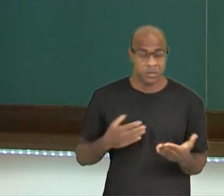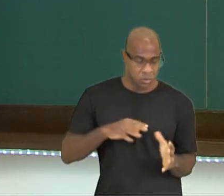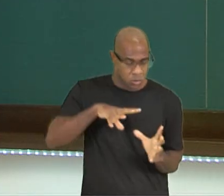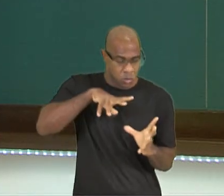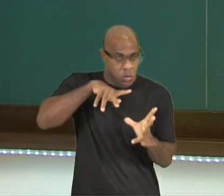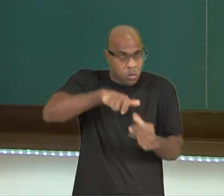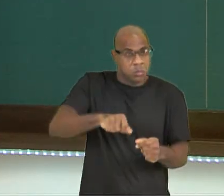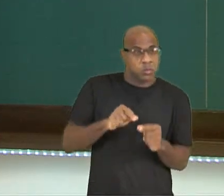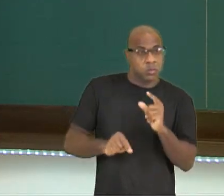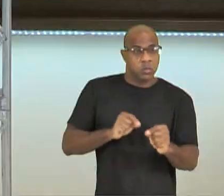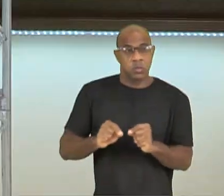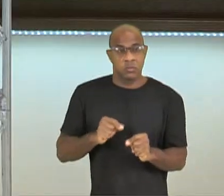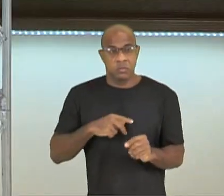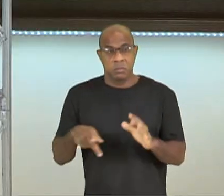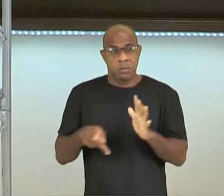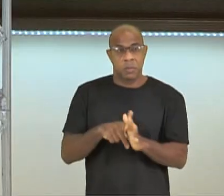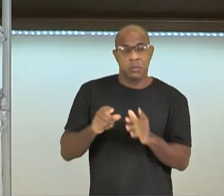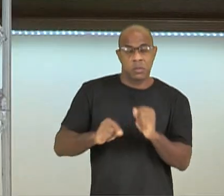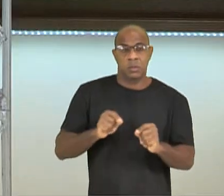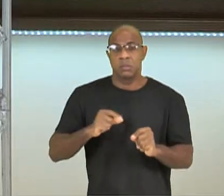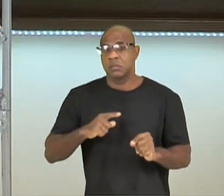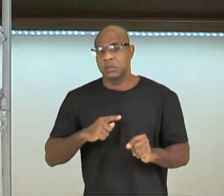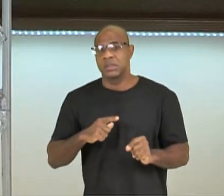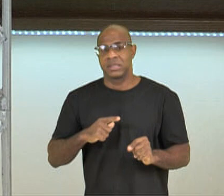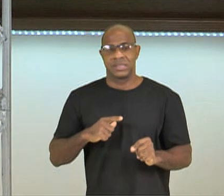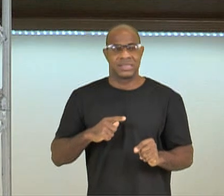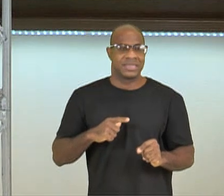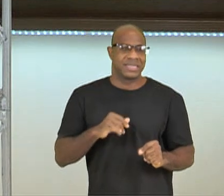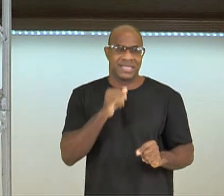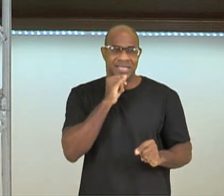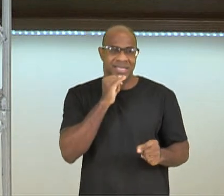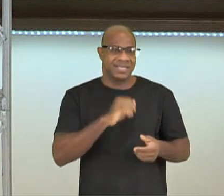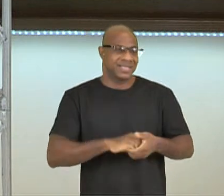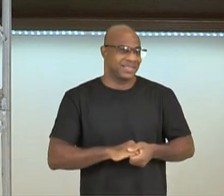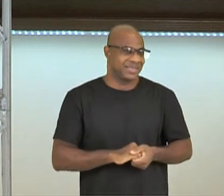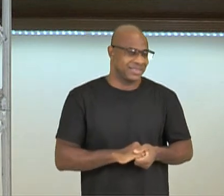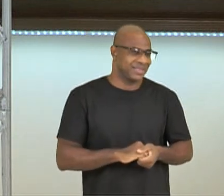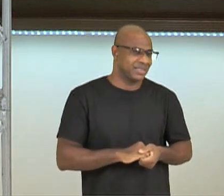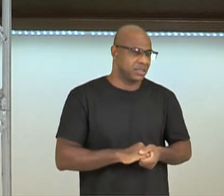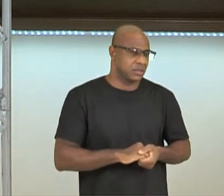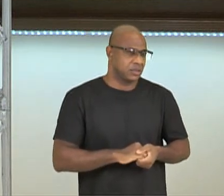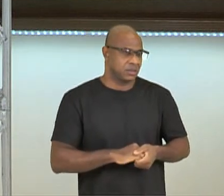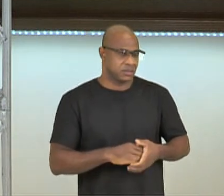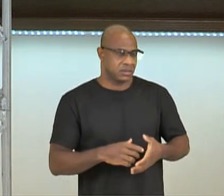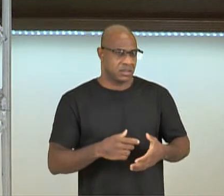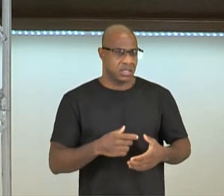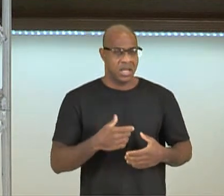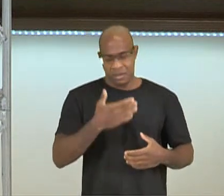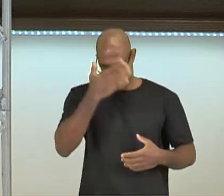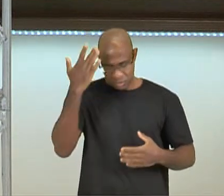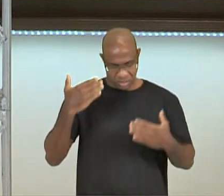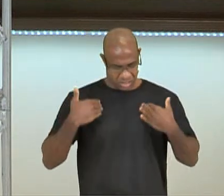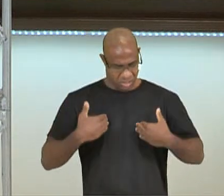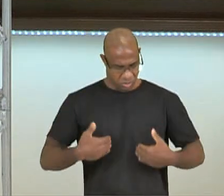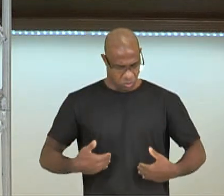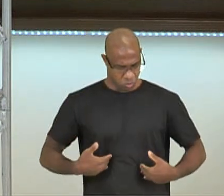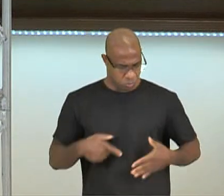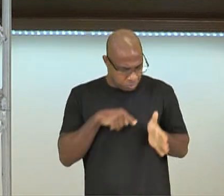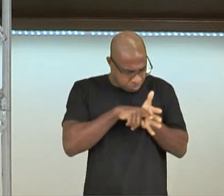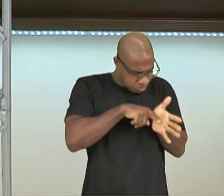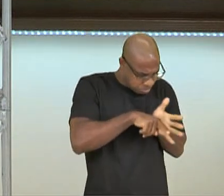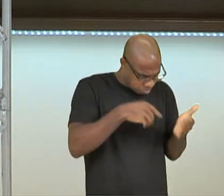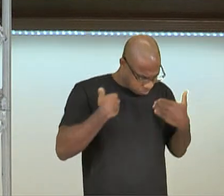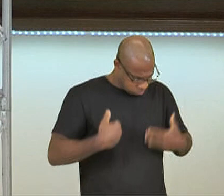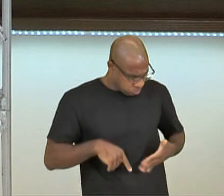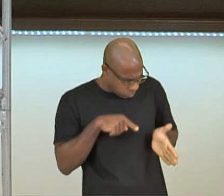vai evoluir. A própria dissecação de cadáveres que a gente tinha, né, os cadáveres para estudar o corpo